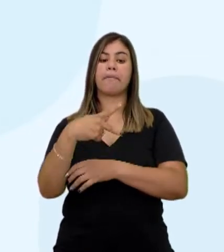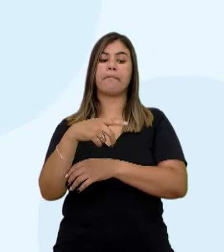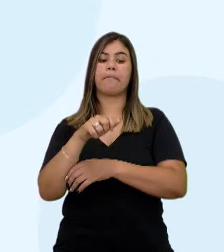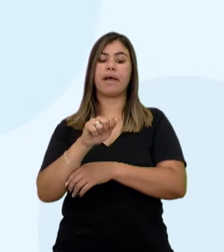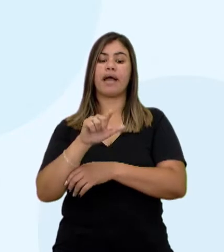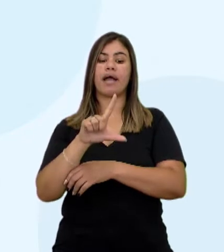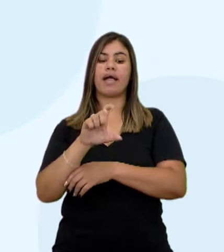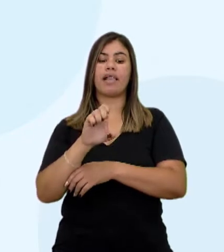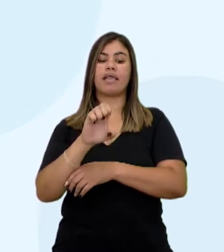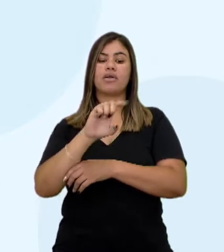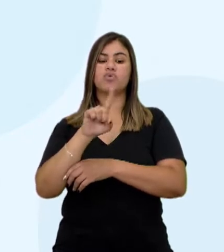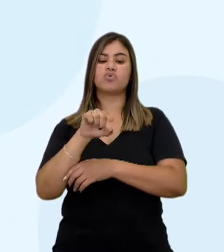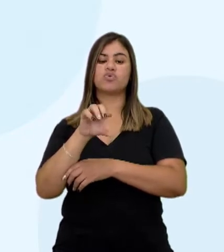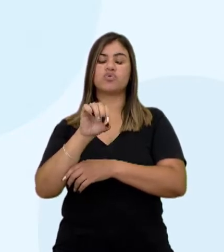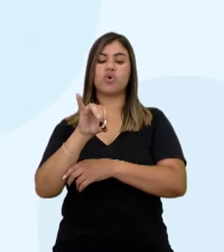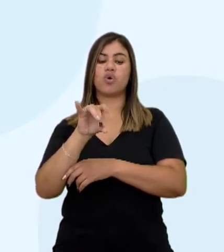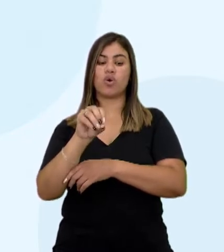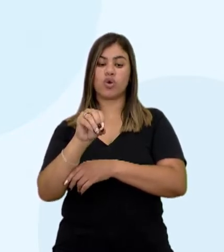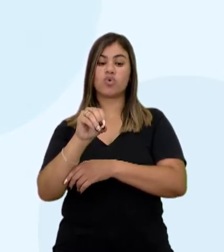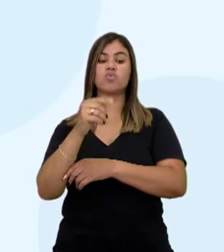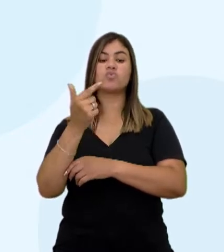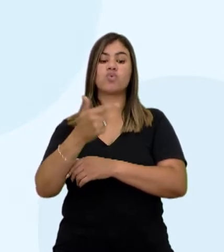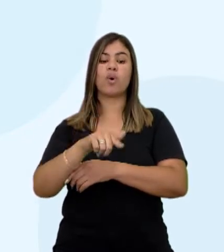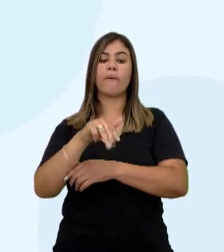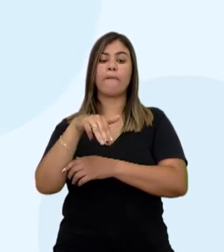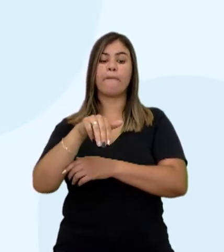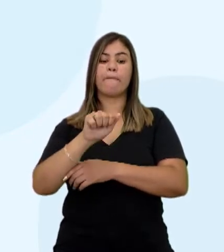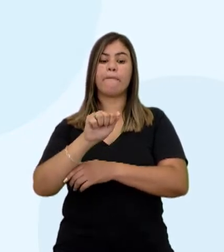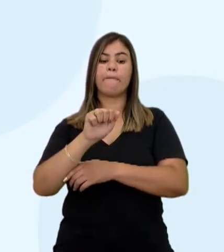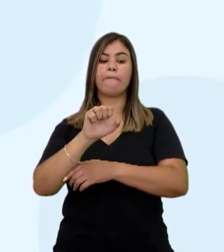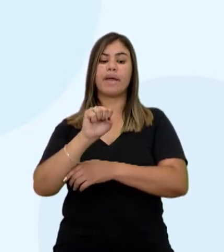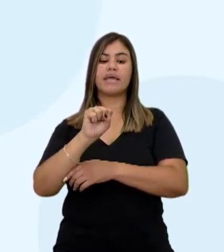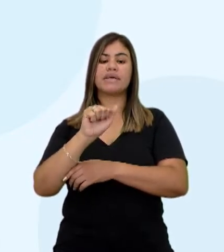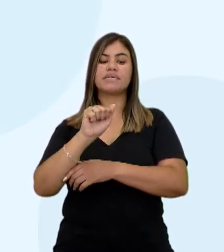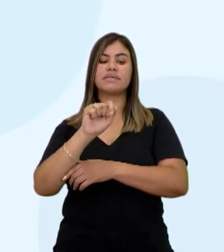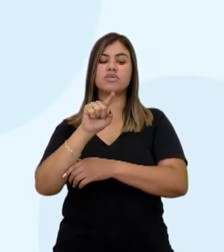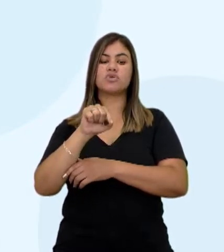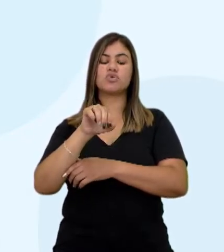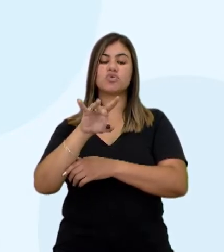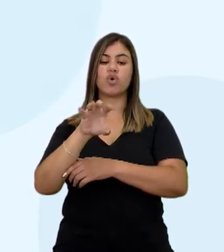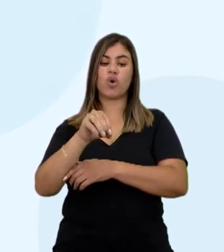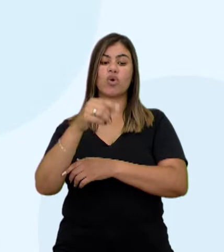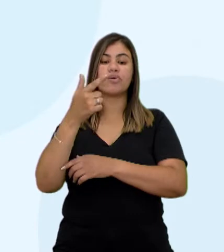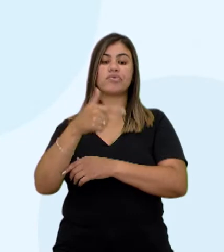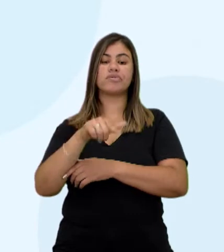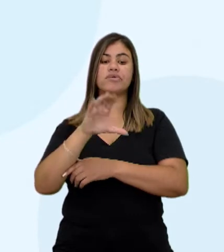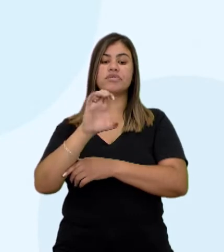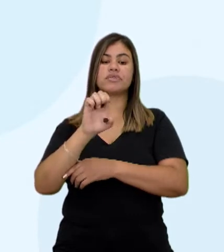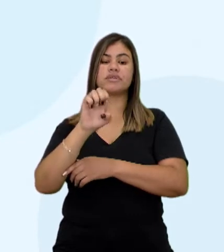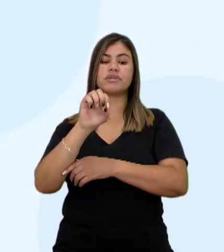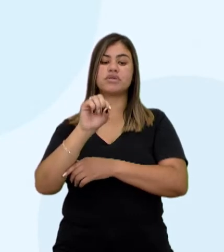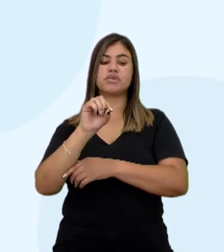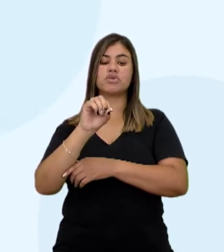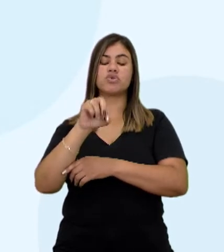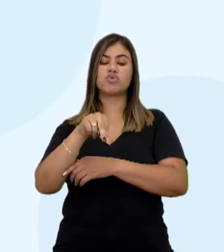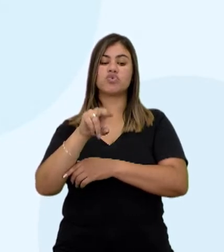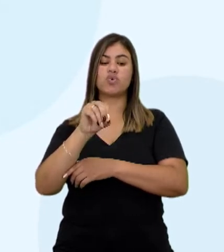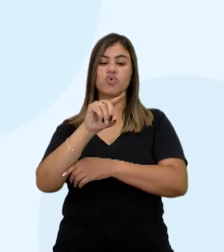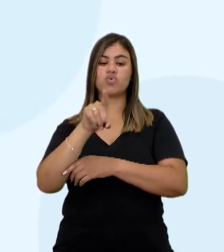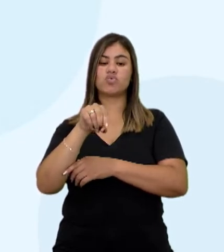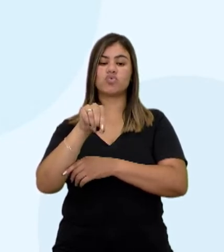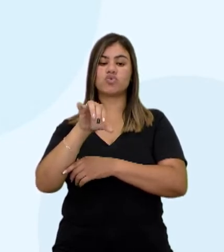da fauna como da flora. As eras anteriores, que fazem parte aí do Arqueano e do Proterozoico, né, a gente